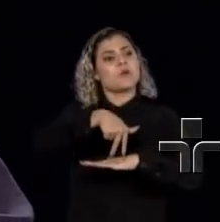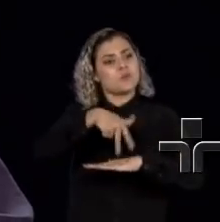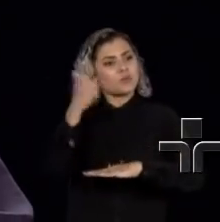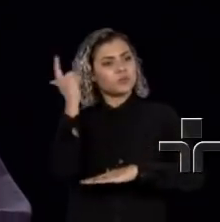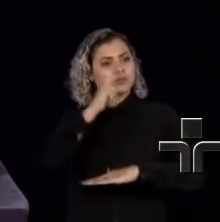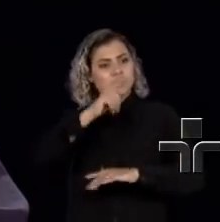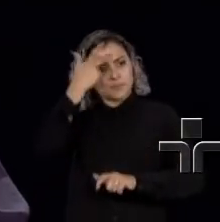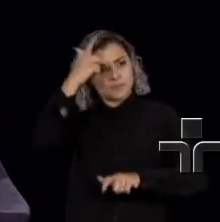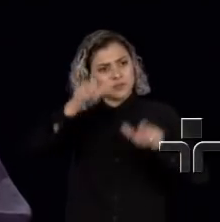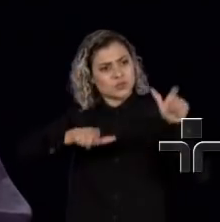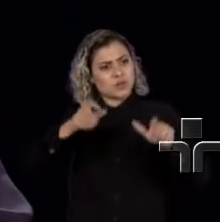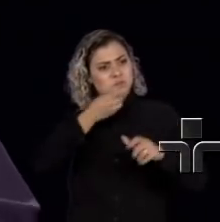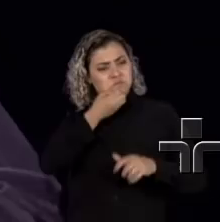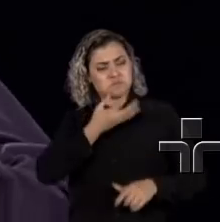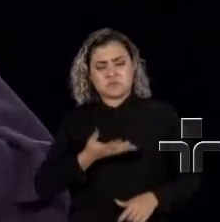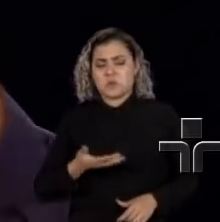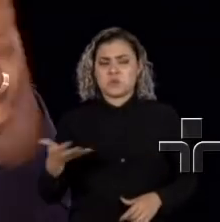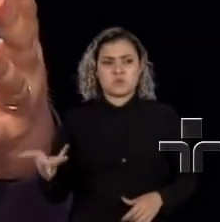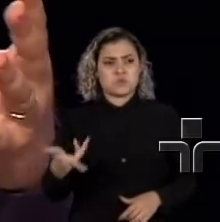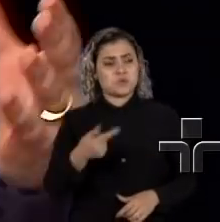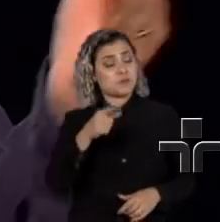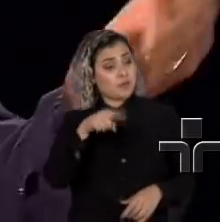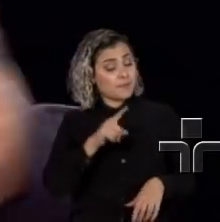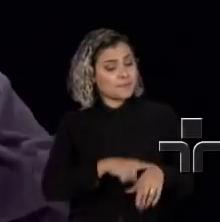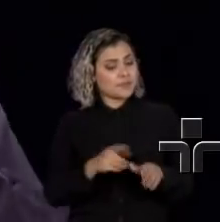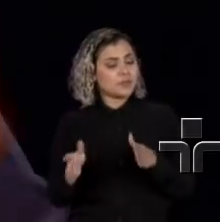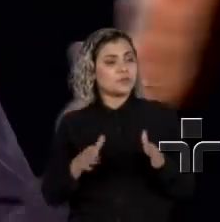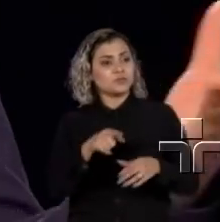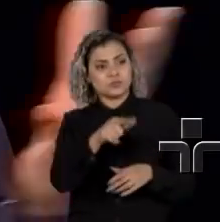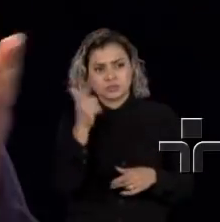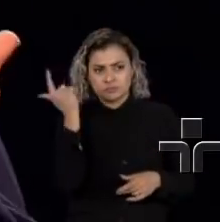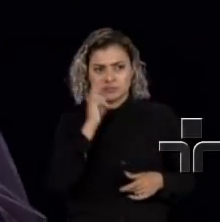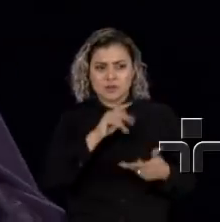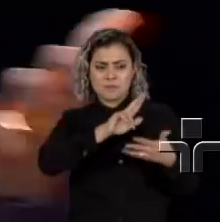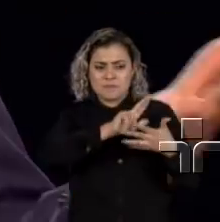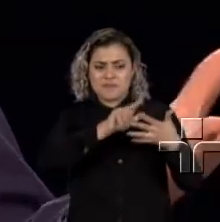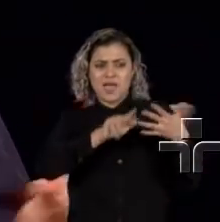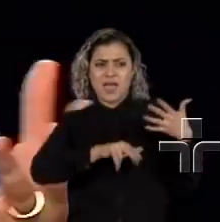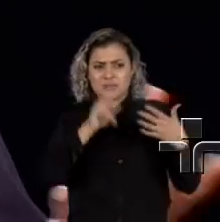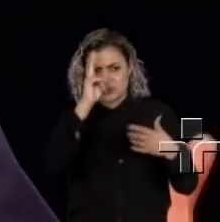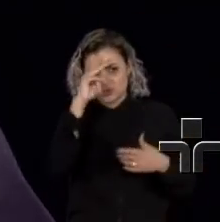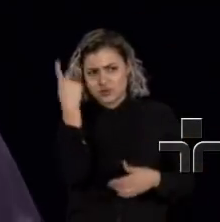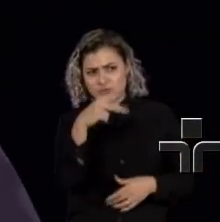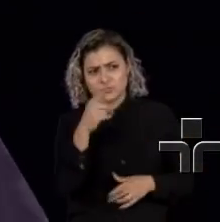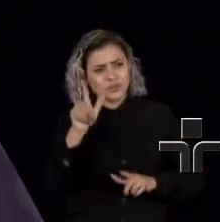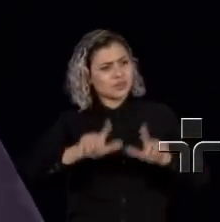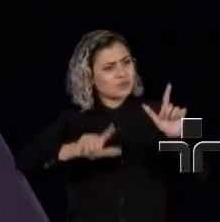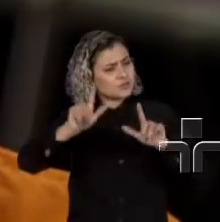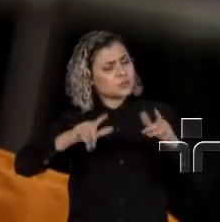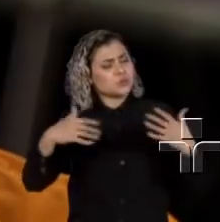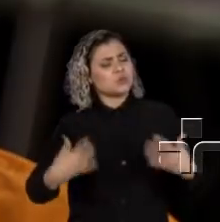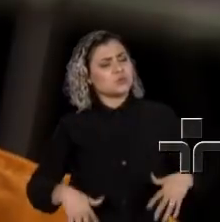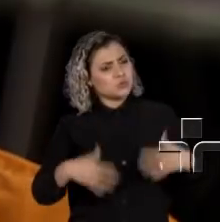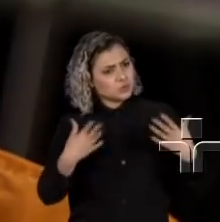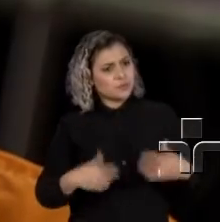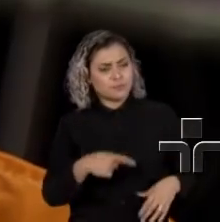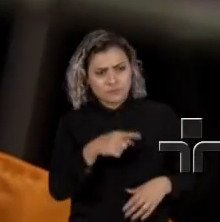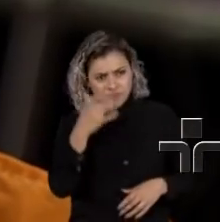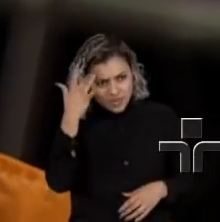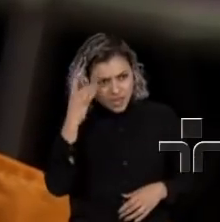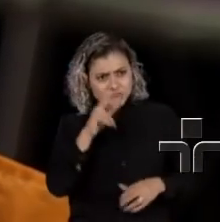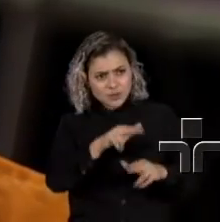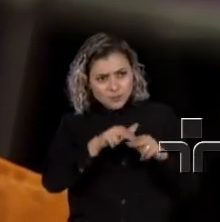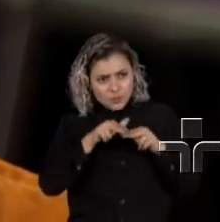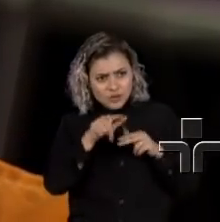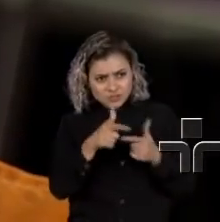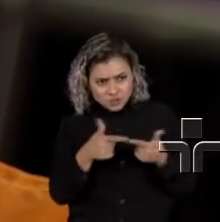bons personagens, né? É uma etapa, conquistou, você tem uma história na televisão muito grande. Você acha que isso se deve